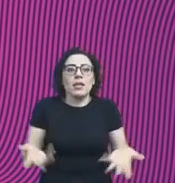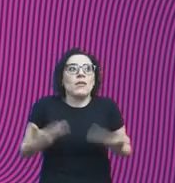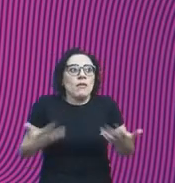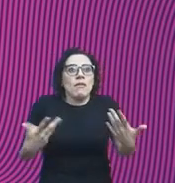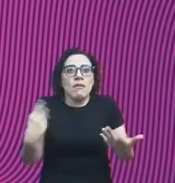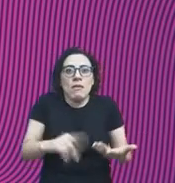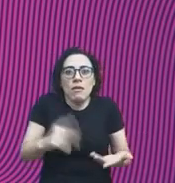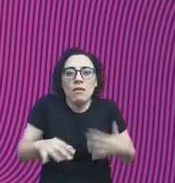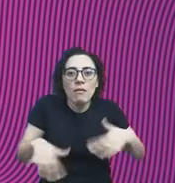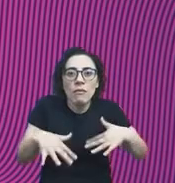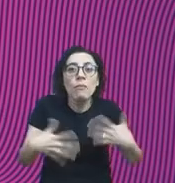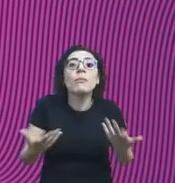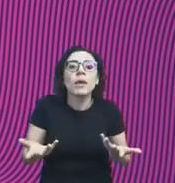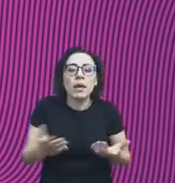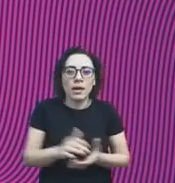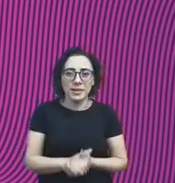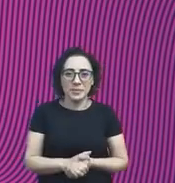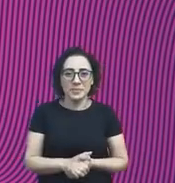primeiro que depois ele arredonda.